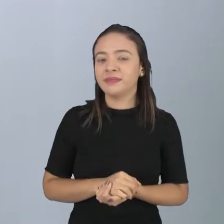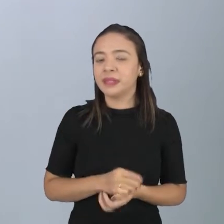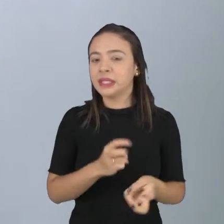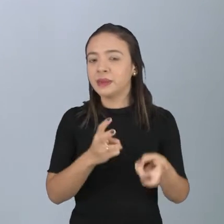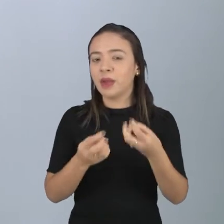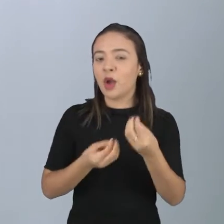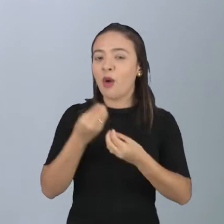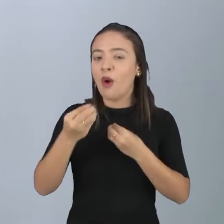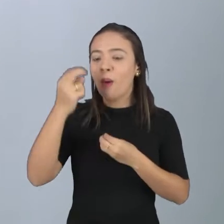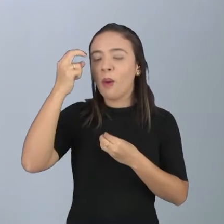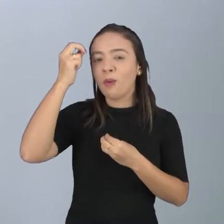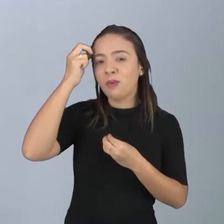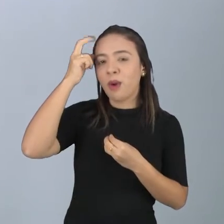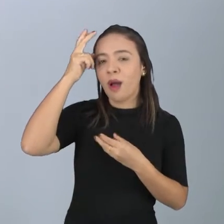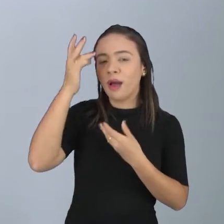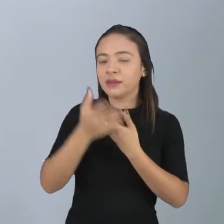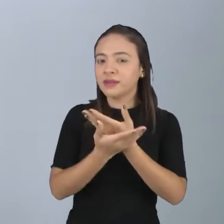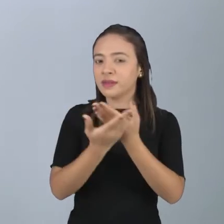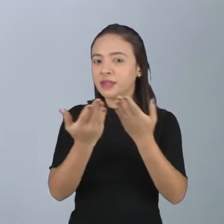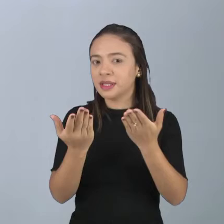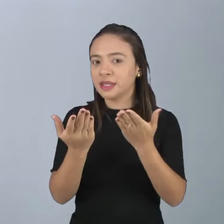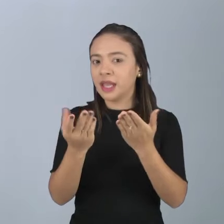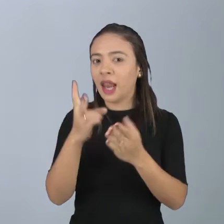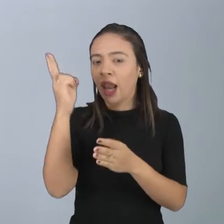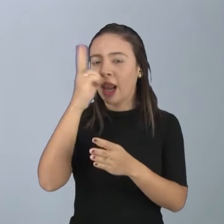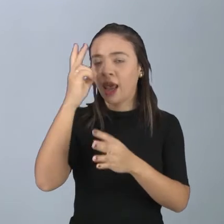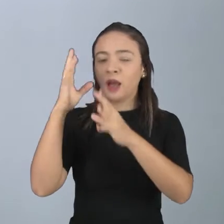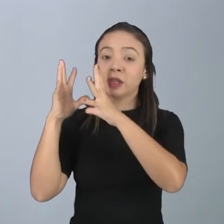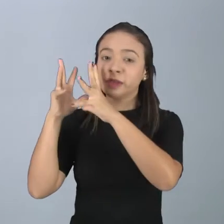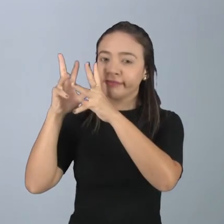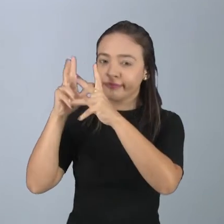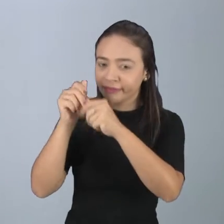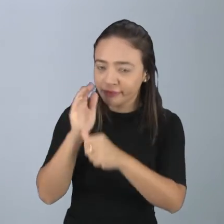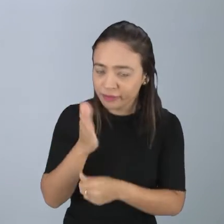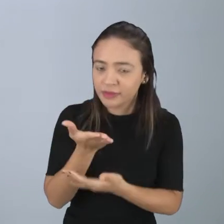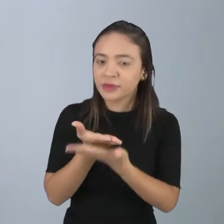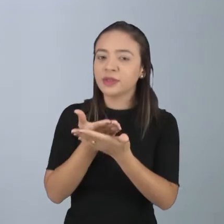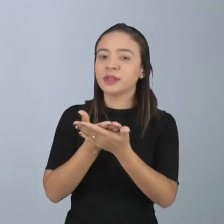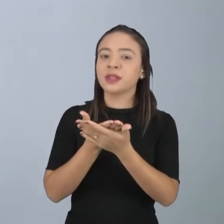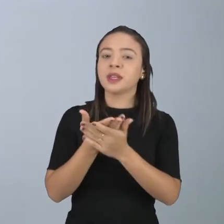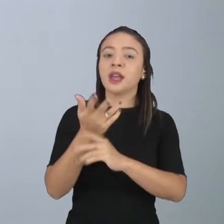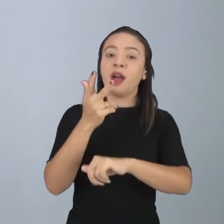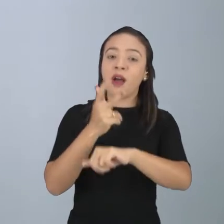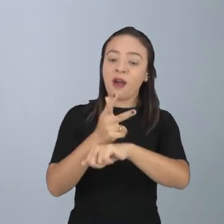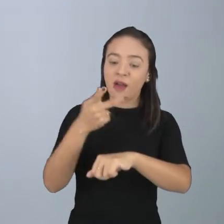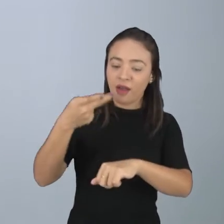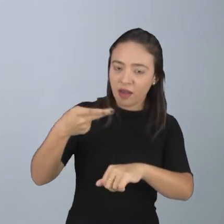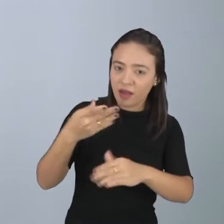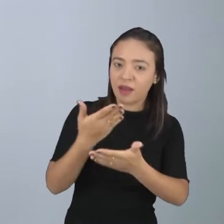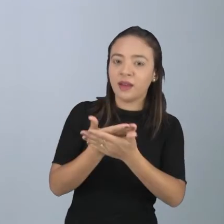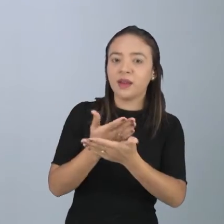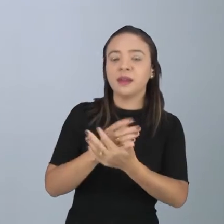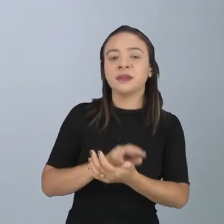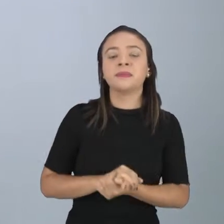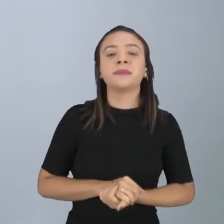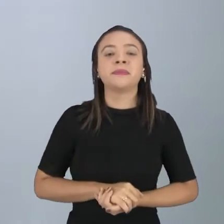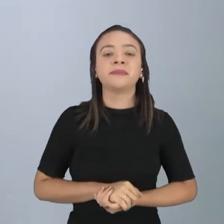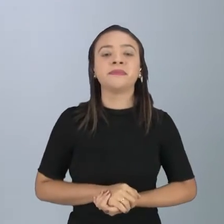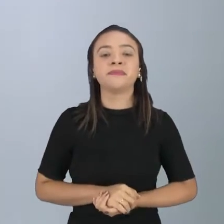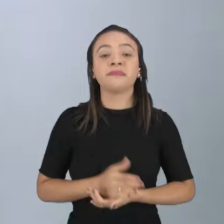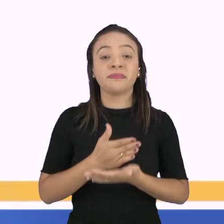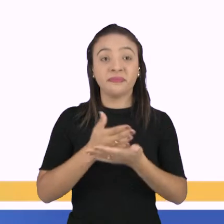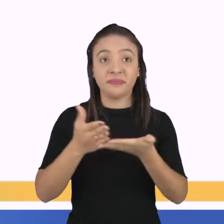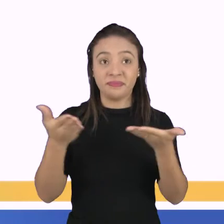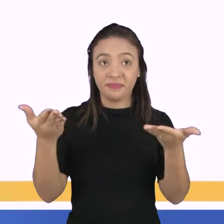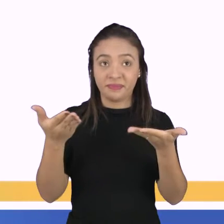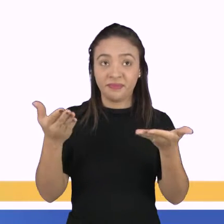o conhecimento de vocês, de acordo com as nossas aulas, né, nas nossas videoaulas que a gente tem tido ao decorrer desse ano. Então vamos lá.